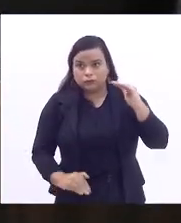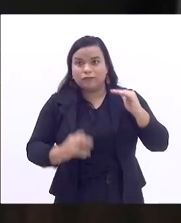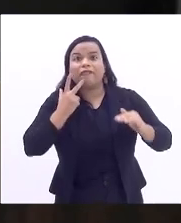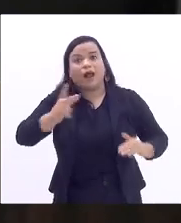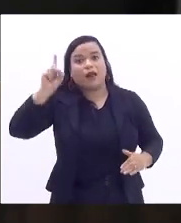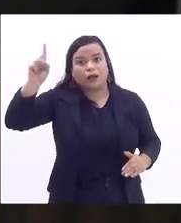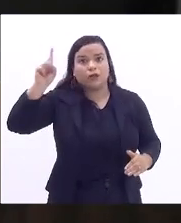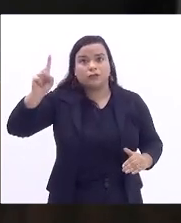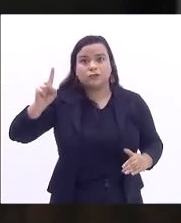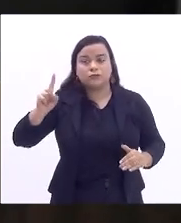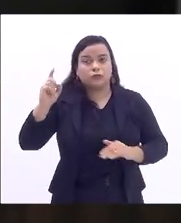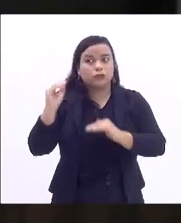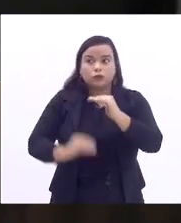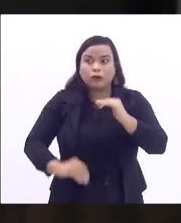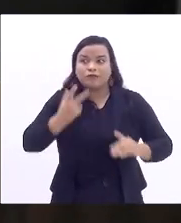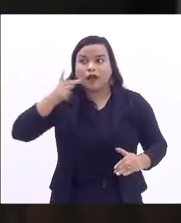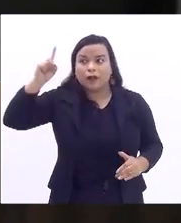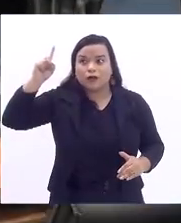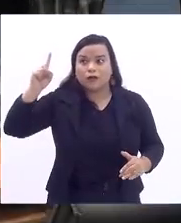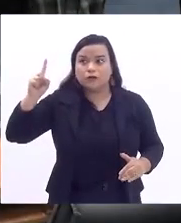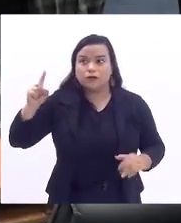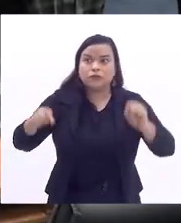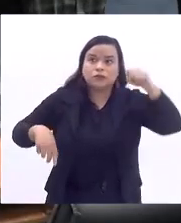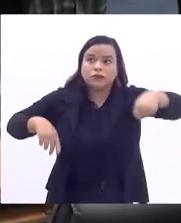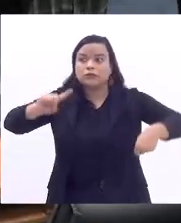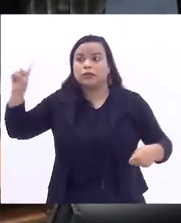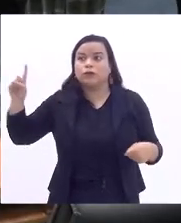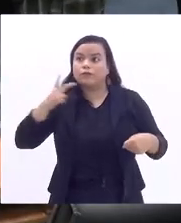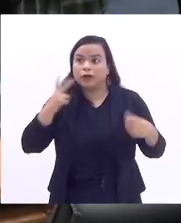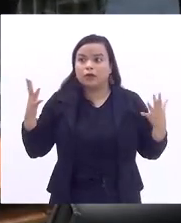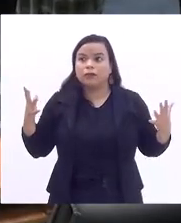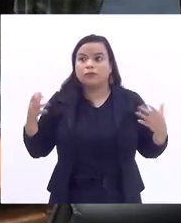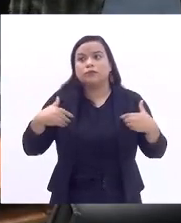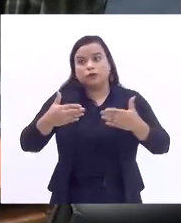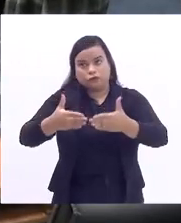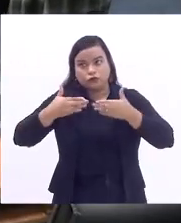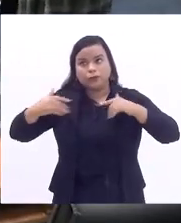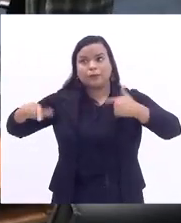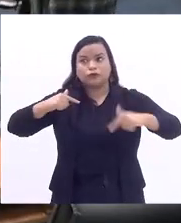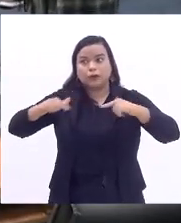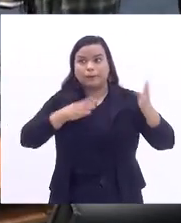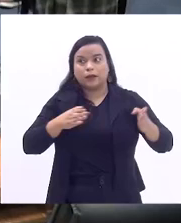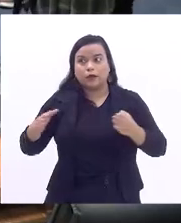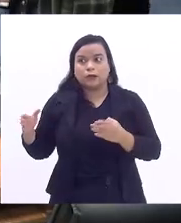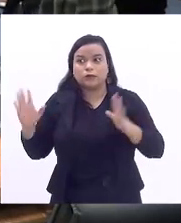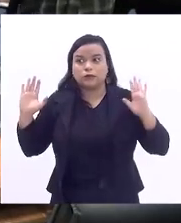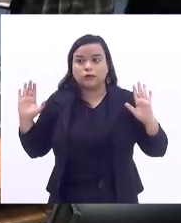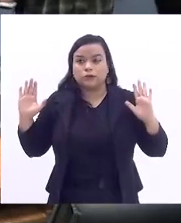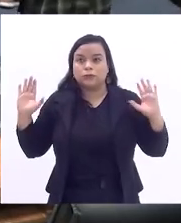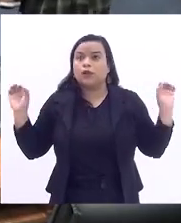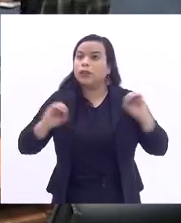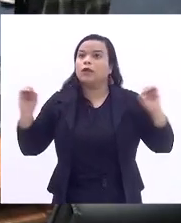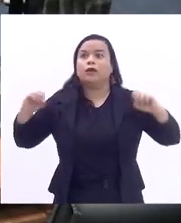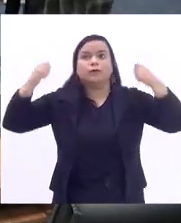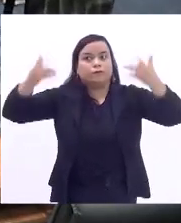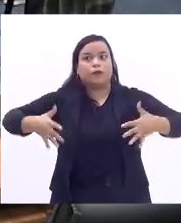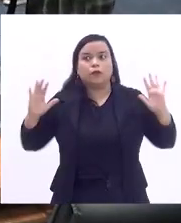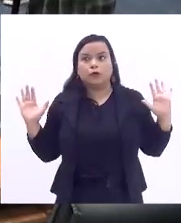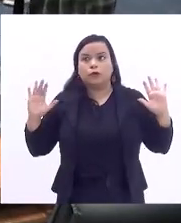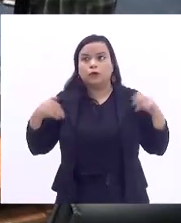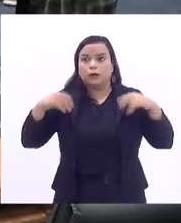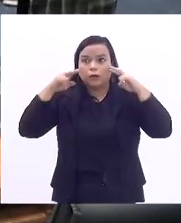fale que não concorda sim ou não então vou chamar os trabalhos a ordem ninguém Os elevadores doente e